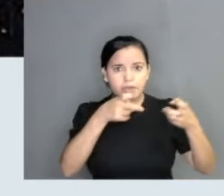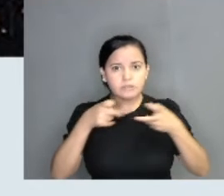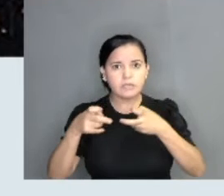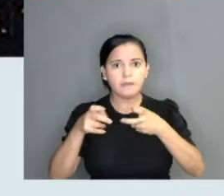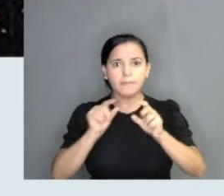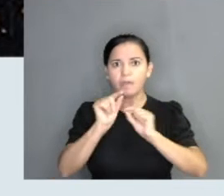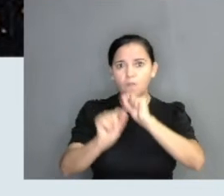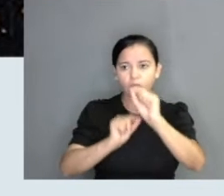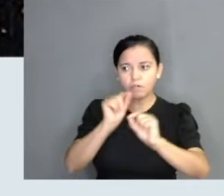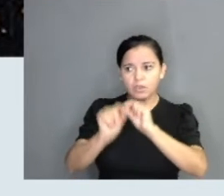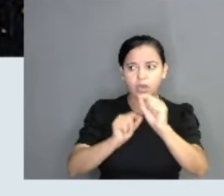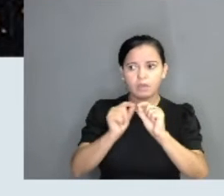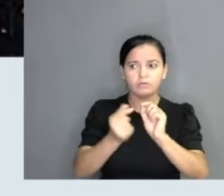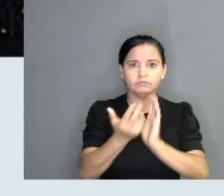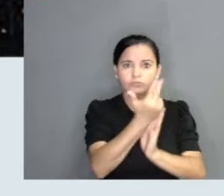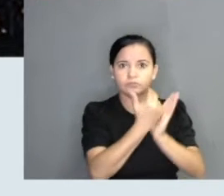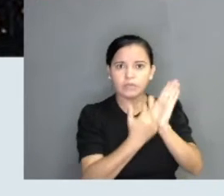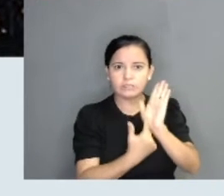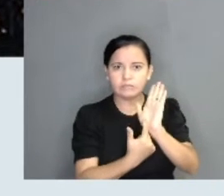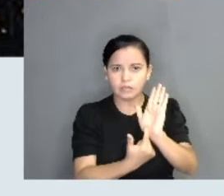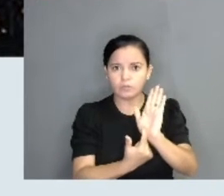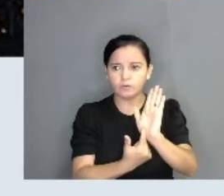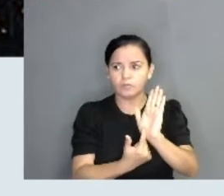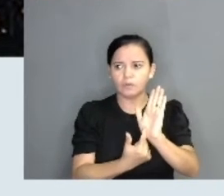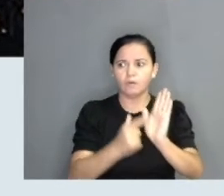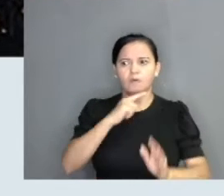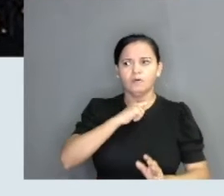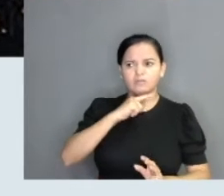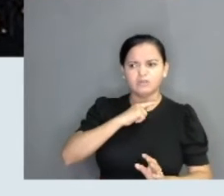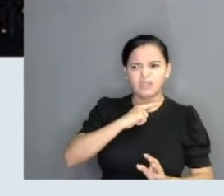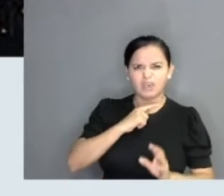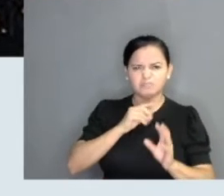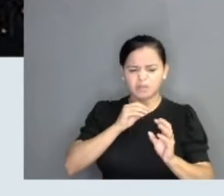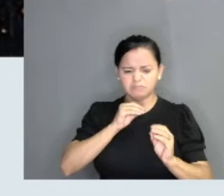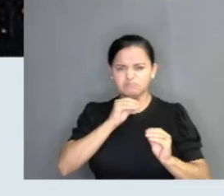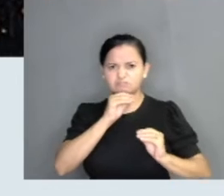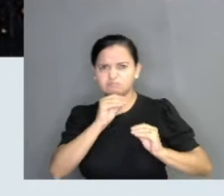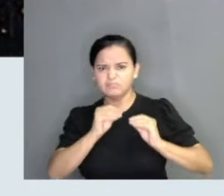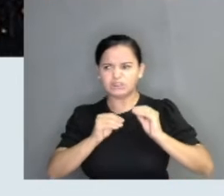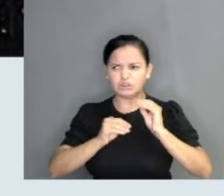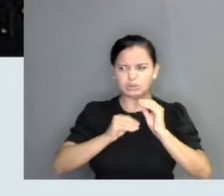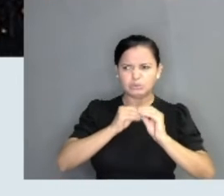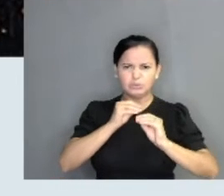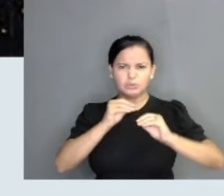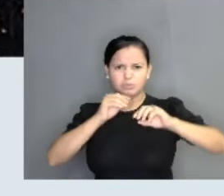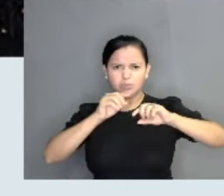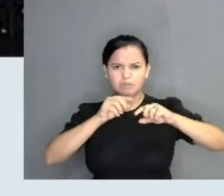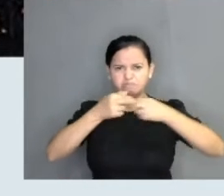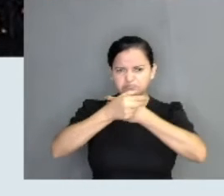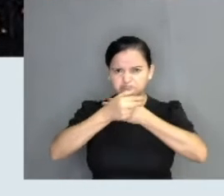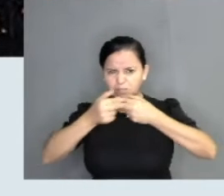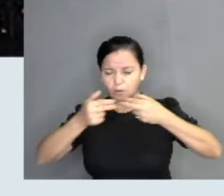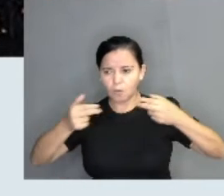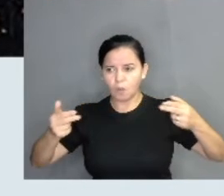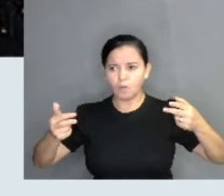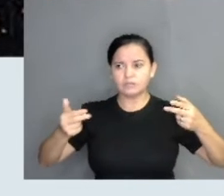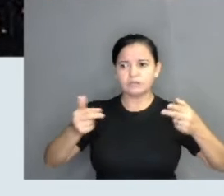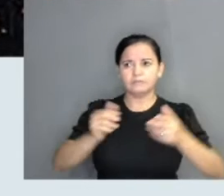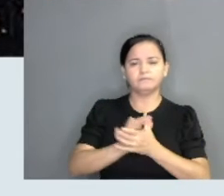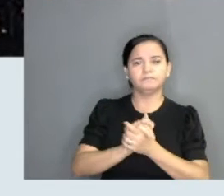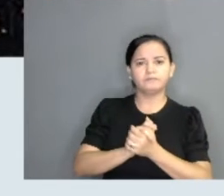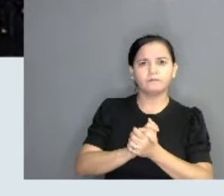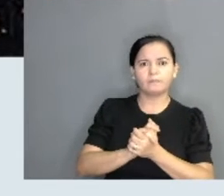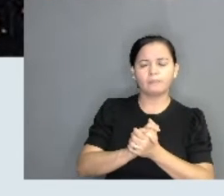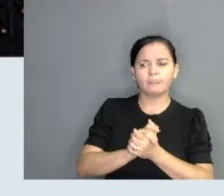uma mistura, né, de elementos da Idade Moderna, né, como